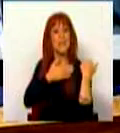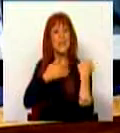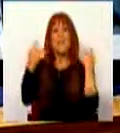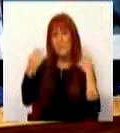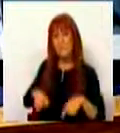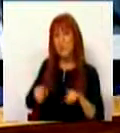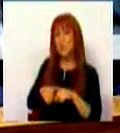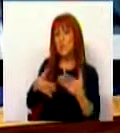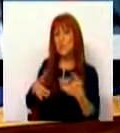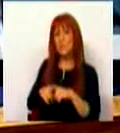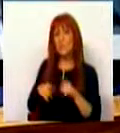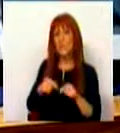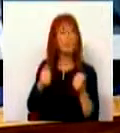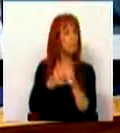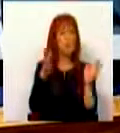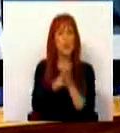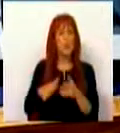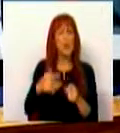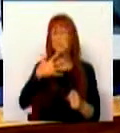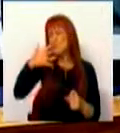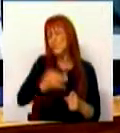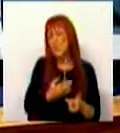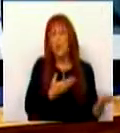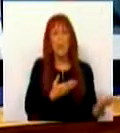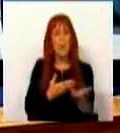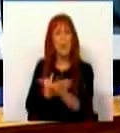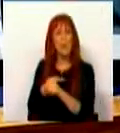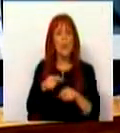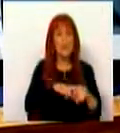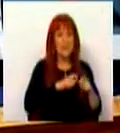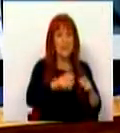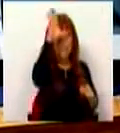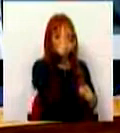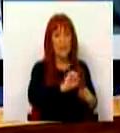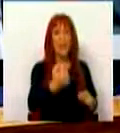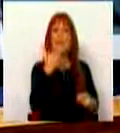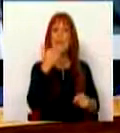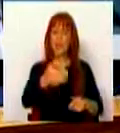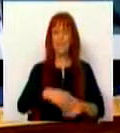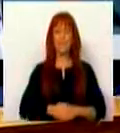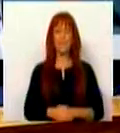tem passado por toda, mas por toda mesmo, a legislatura. Muito obrigado.